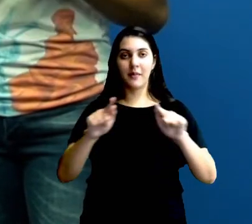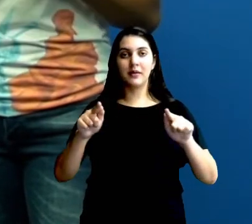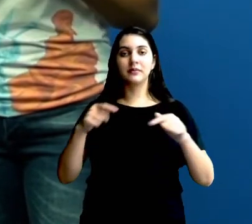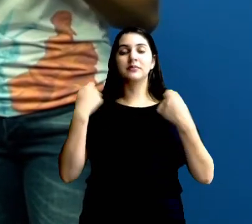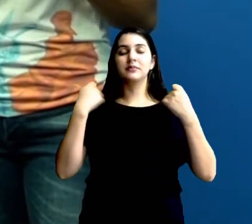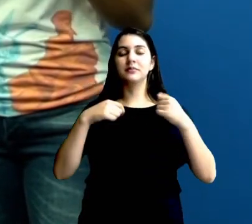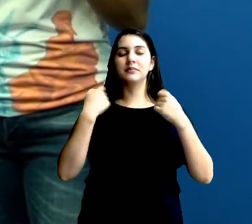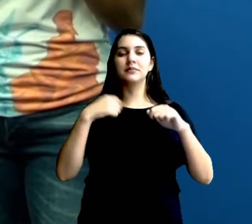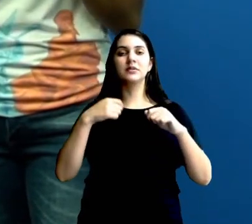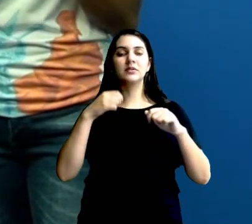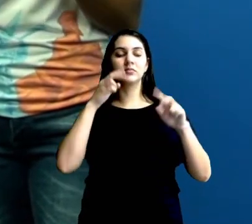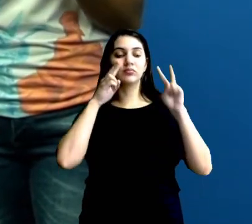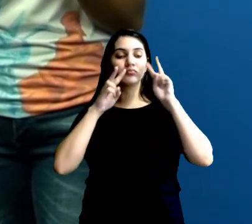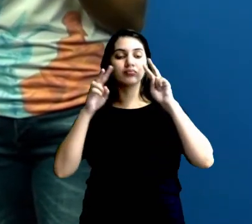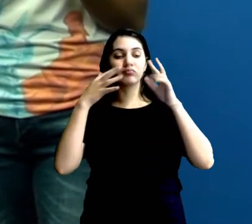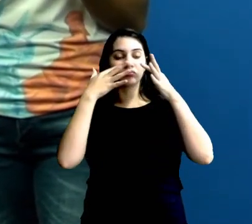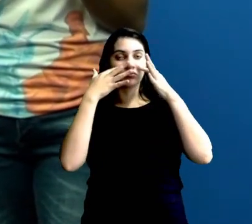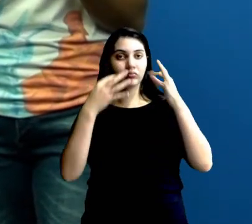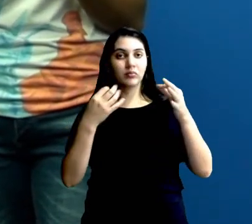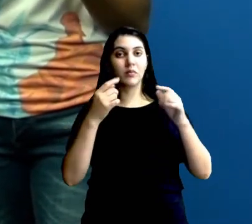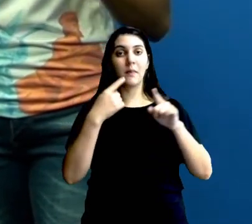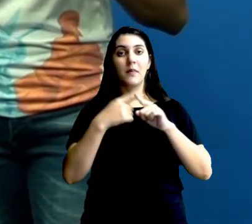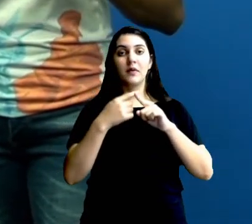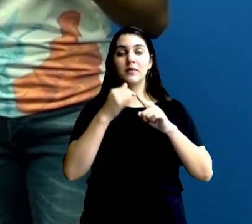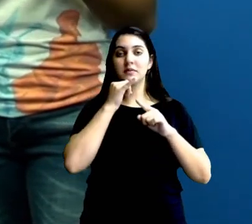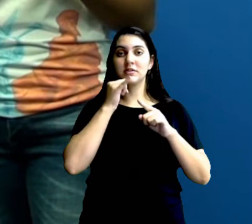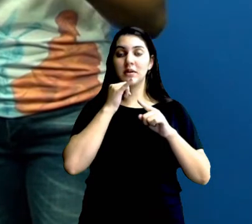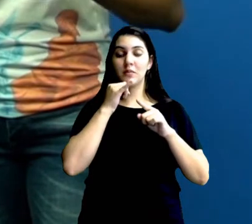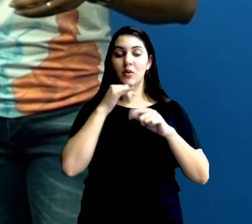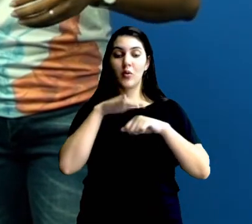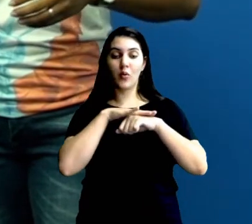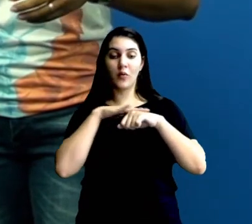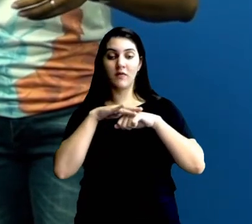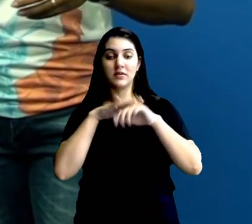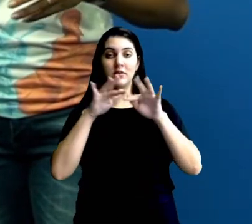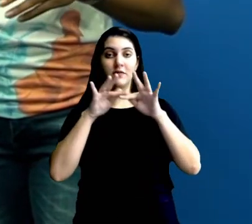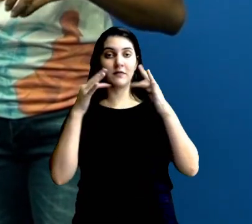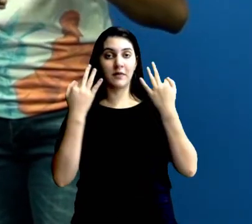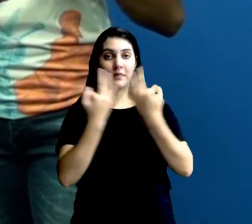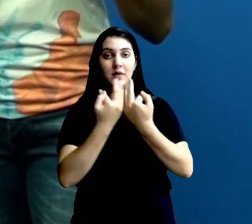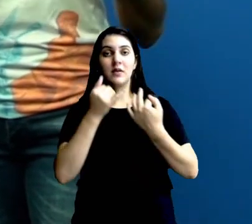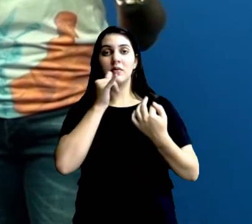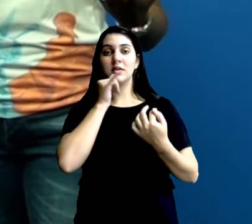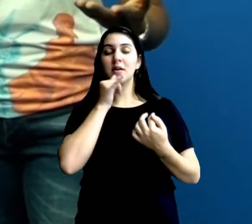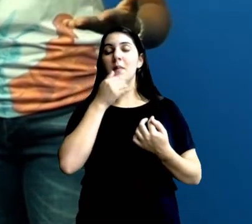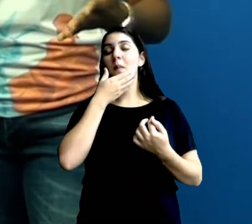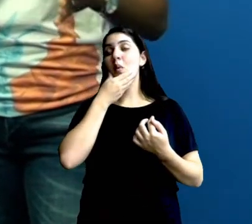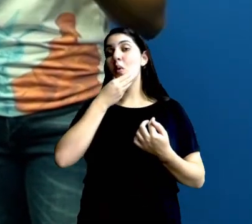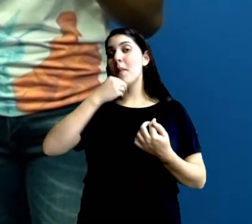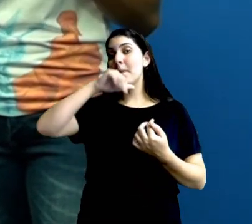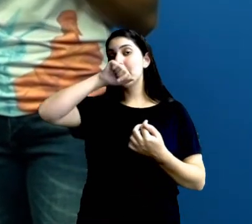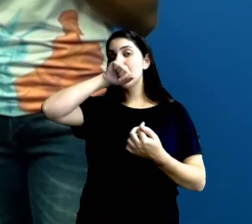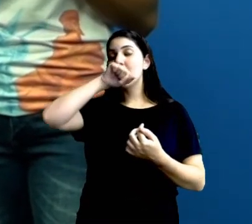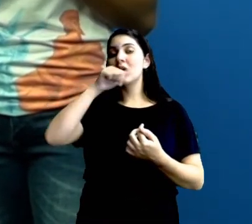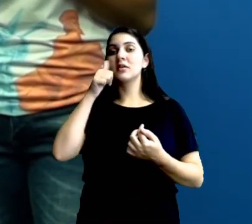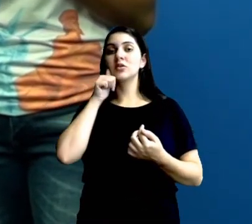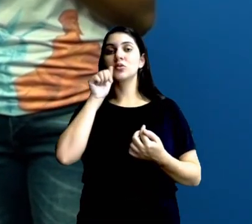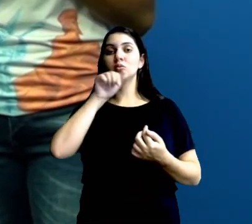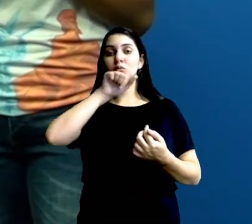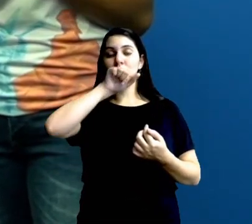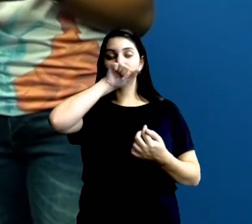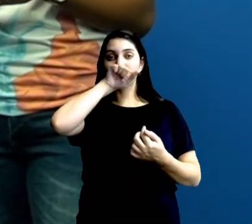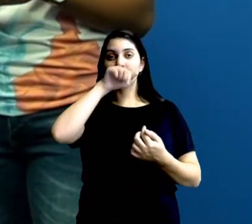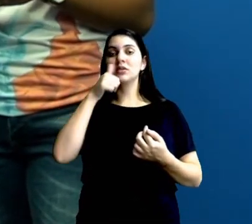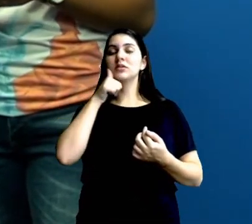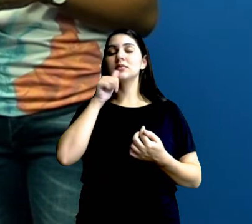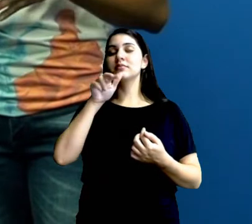pontos. Porque se você está falando sobre família, por exemplo, pai de alguém, irmão de alguém, eu preciso colocar isso